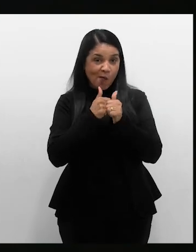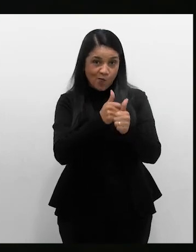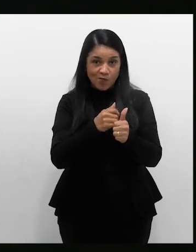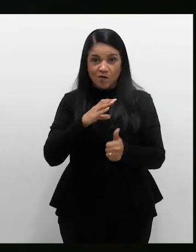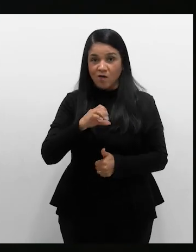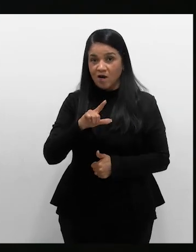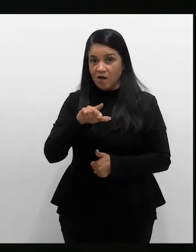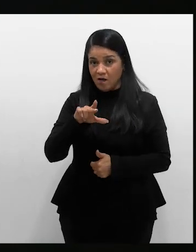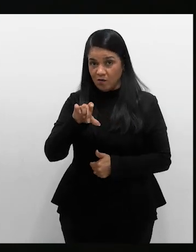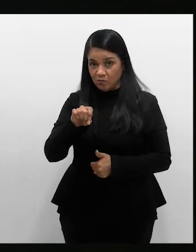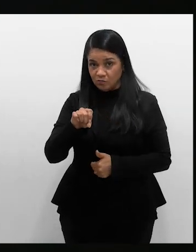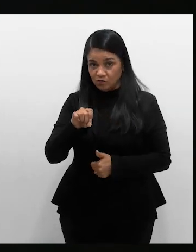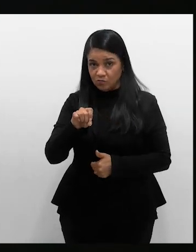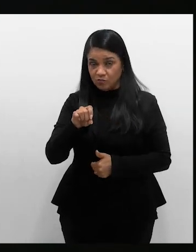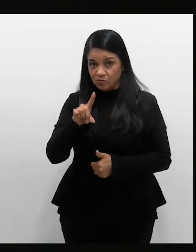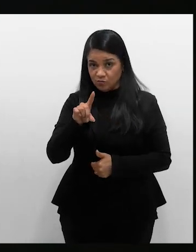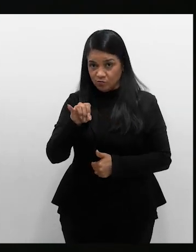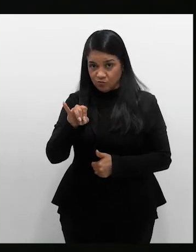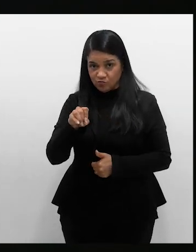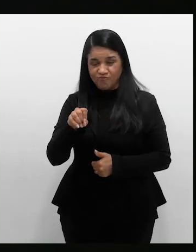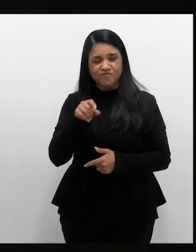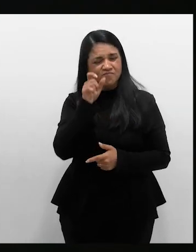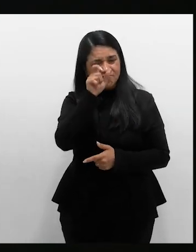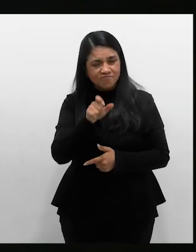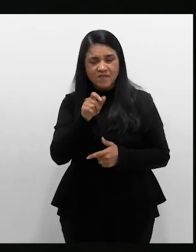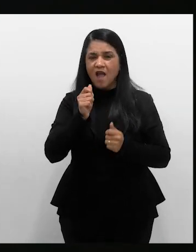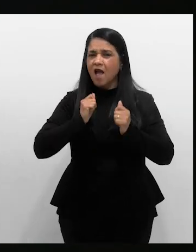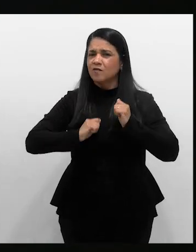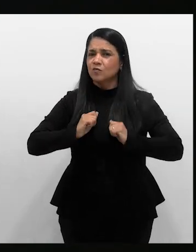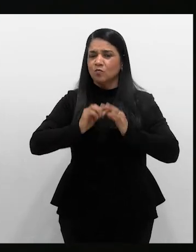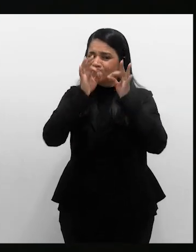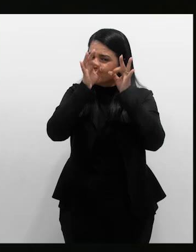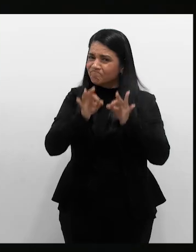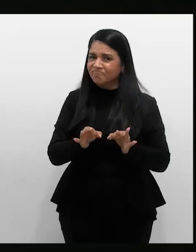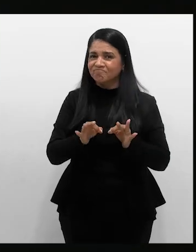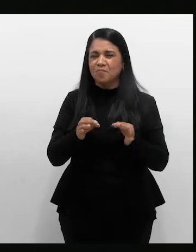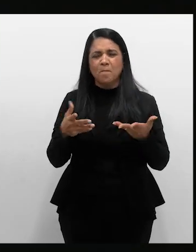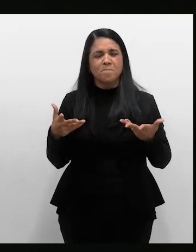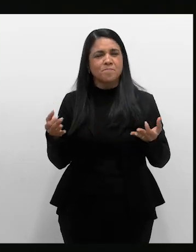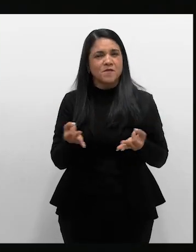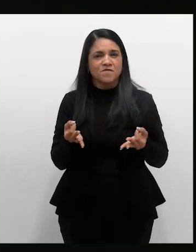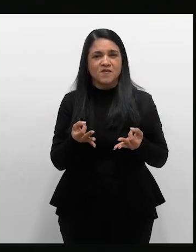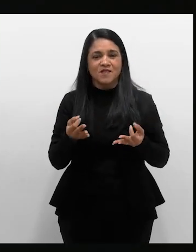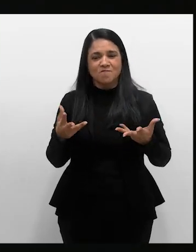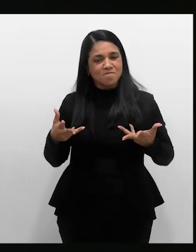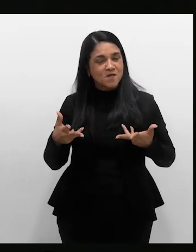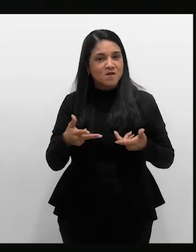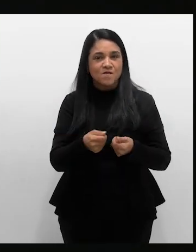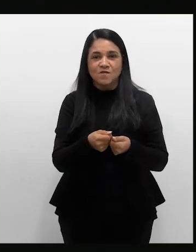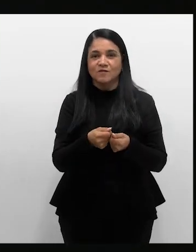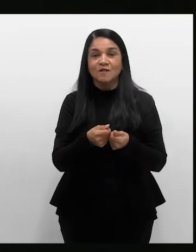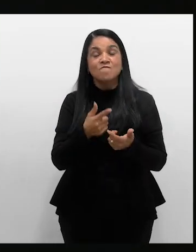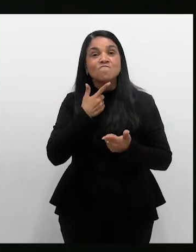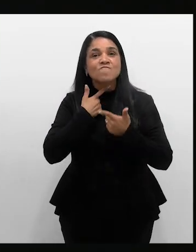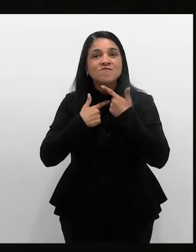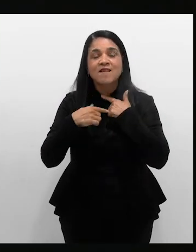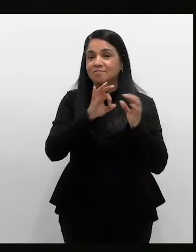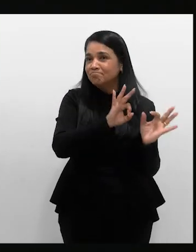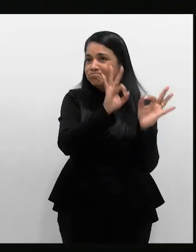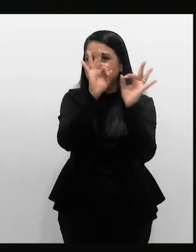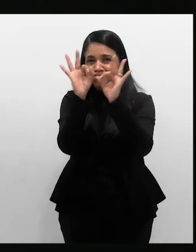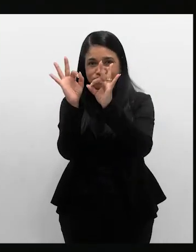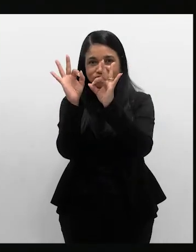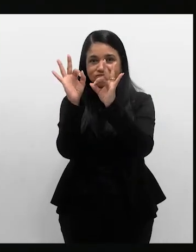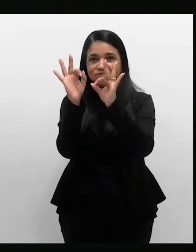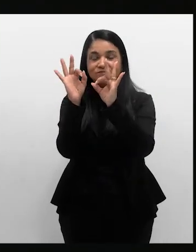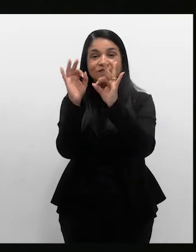Quem acompanha o Claudinho sabe, ele está sempre, assim... Cara, é um ator correto, é um ator instigante, é um ator que dá vontade